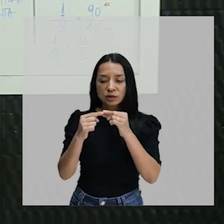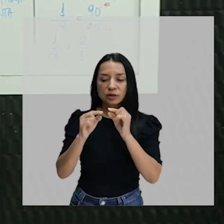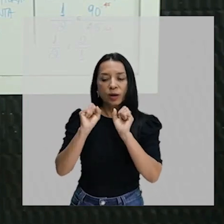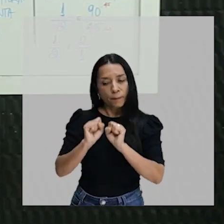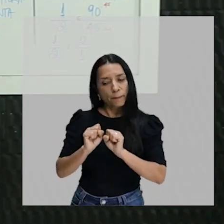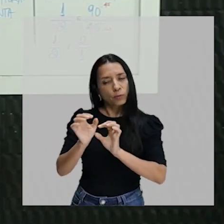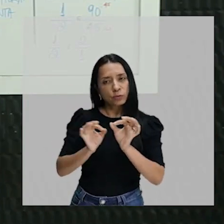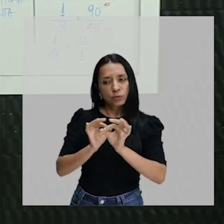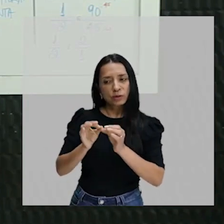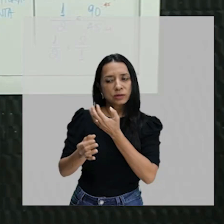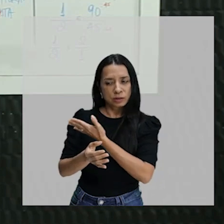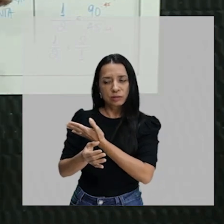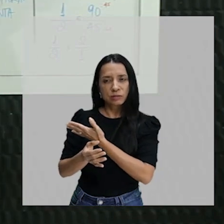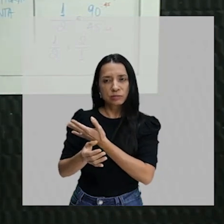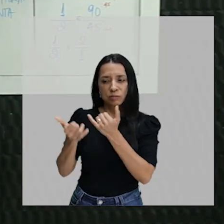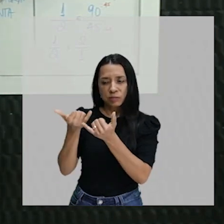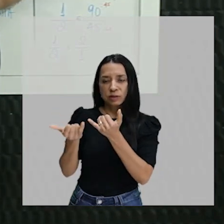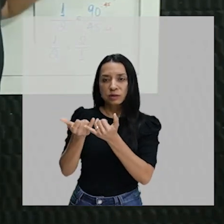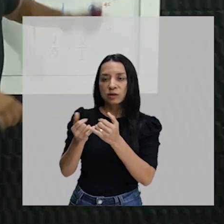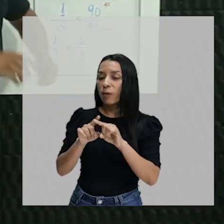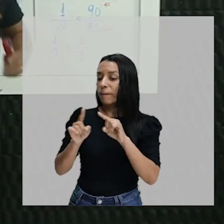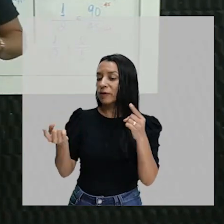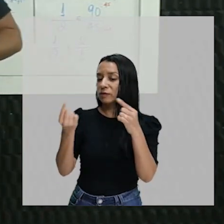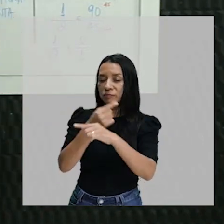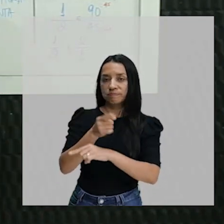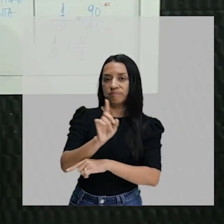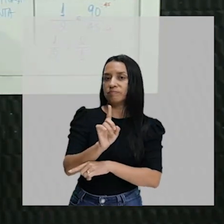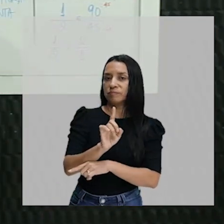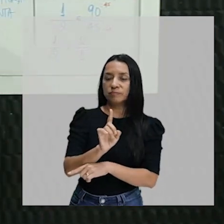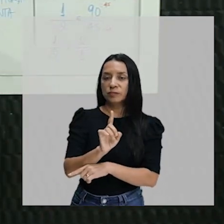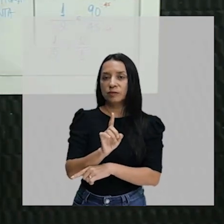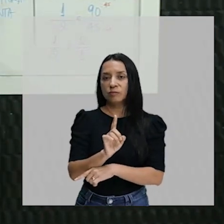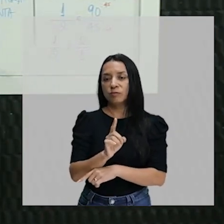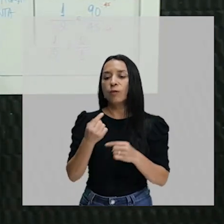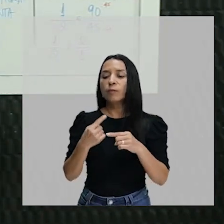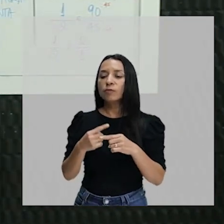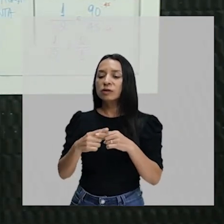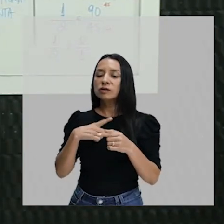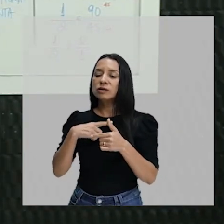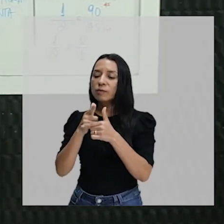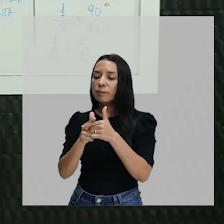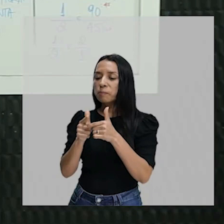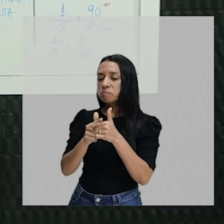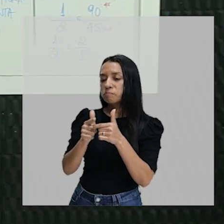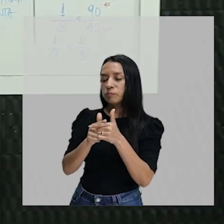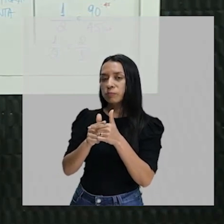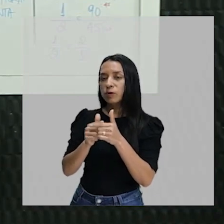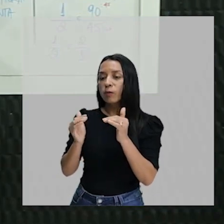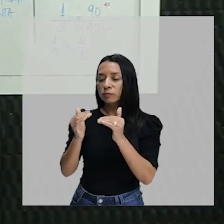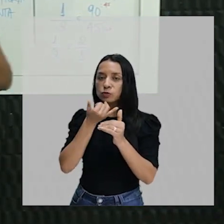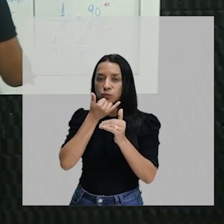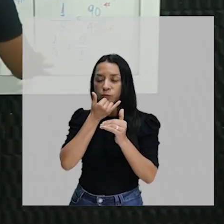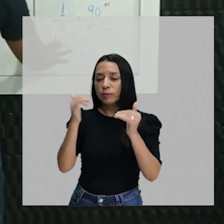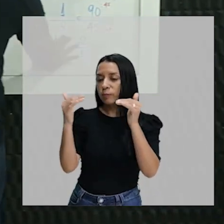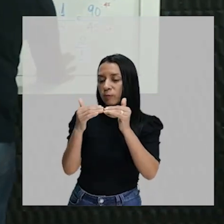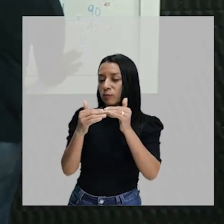que tá na inversa não porque as grandezas inversamente proporcionais elas vão me gerar proporções diversas então o que